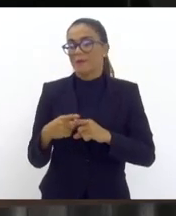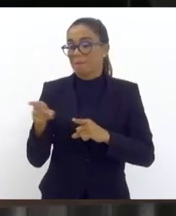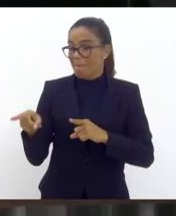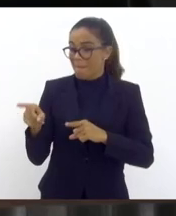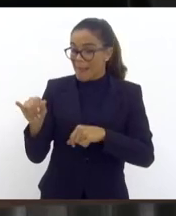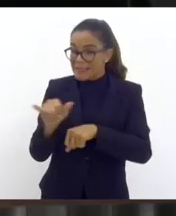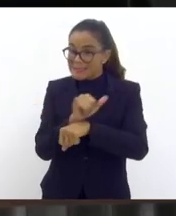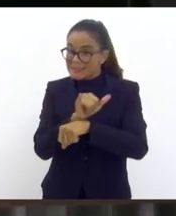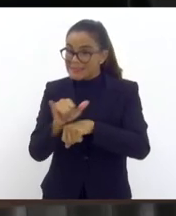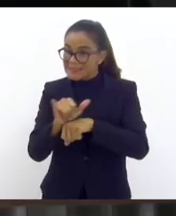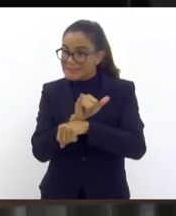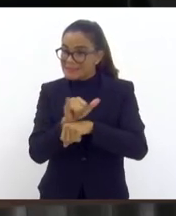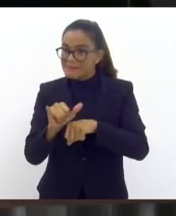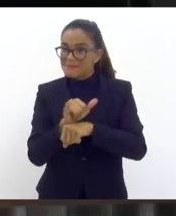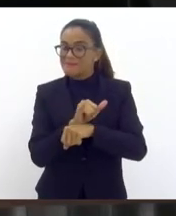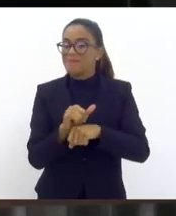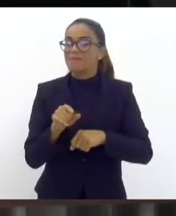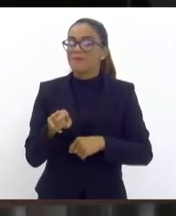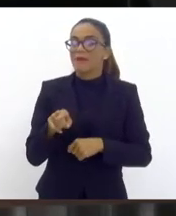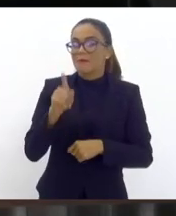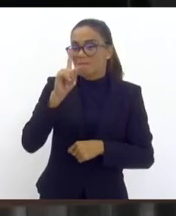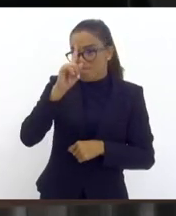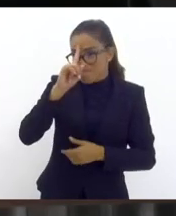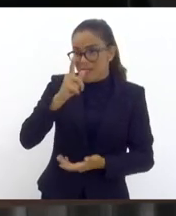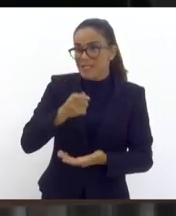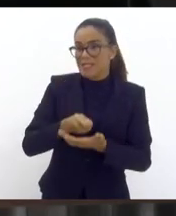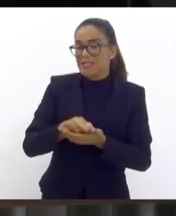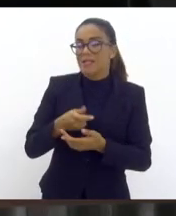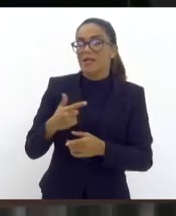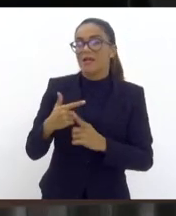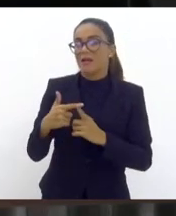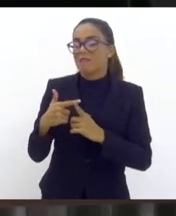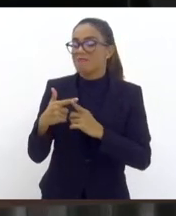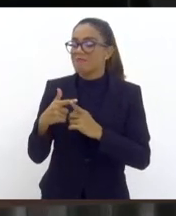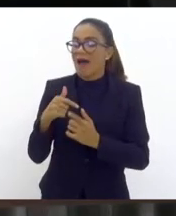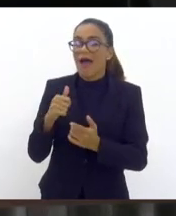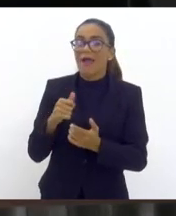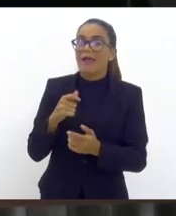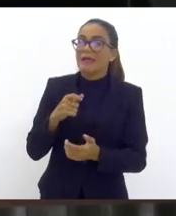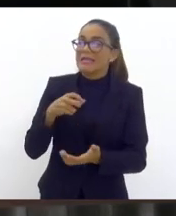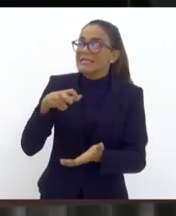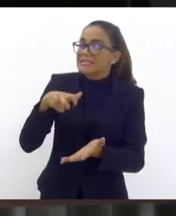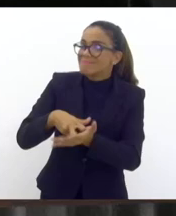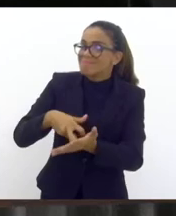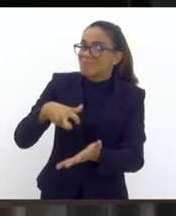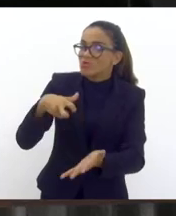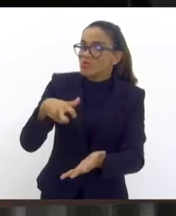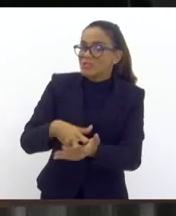medida punirá os três principais estados produtores